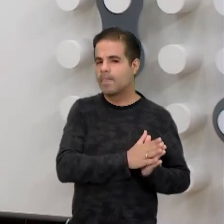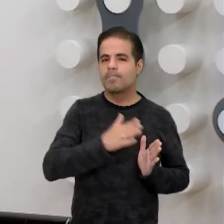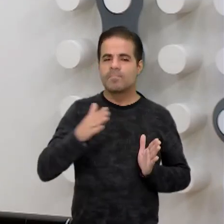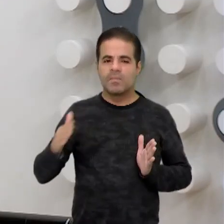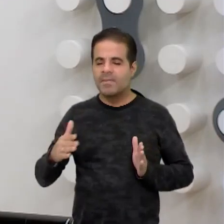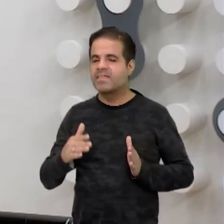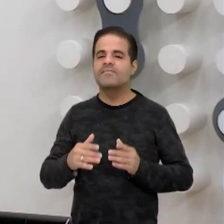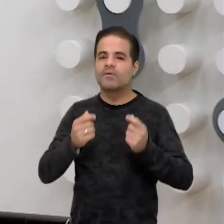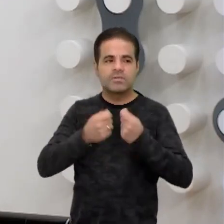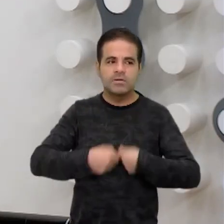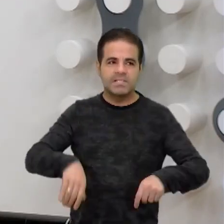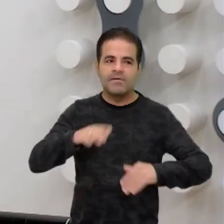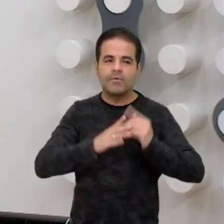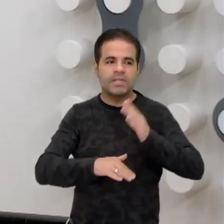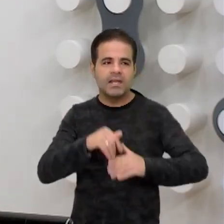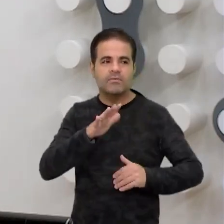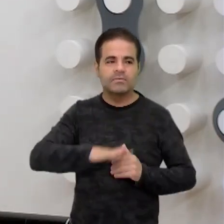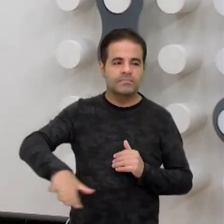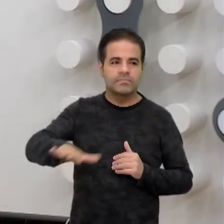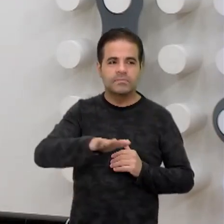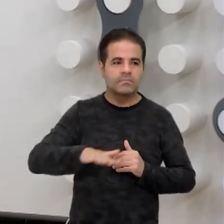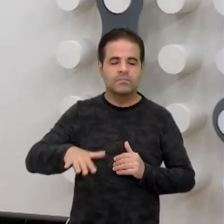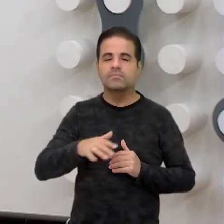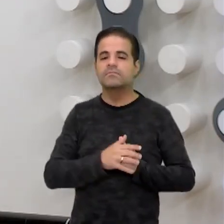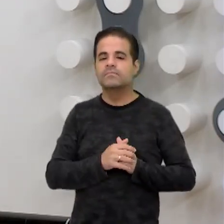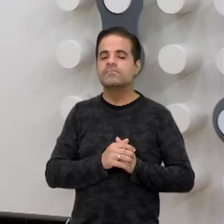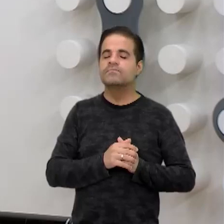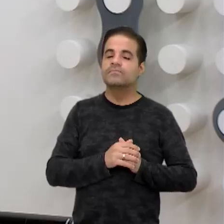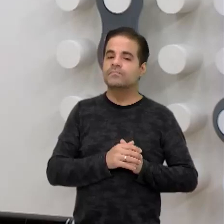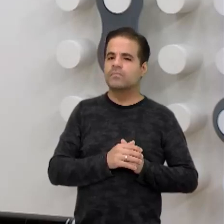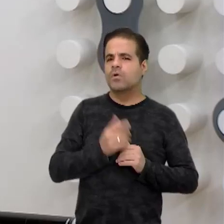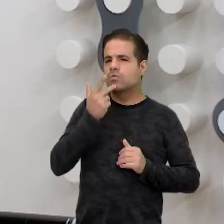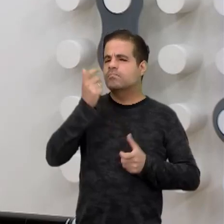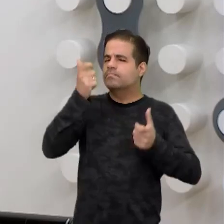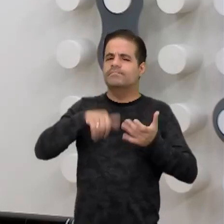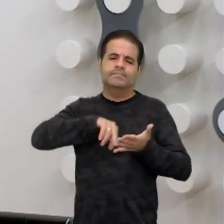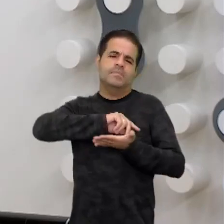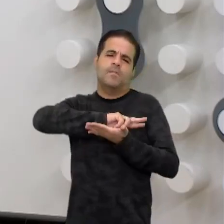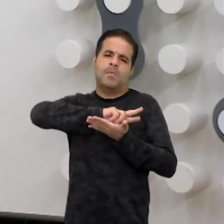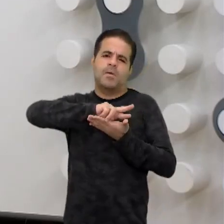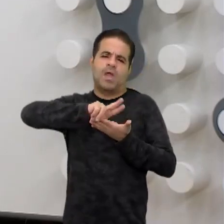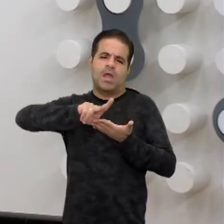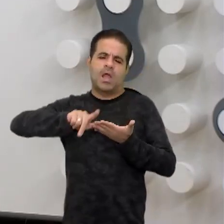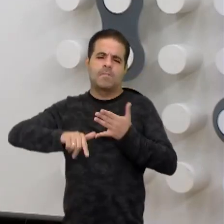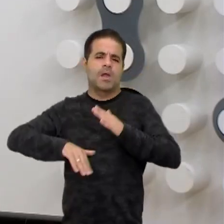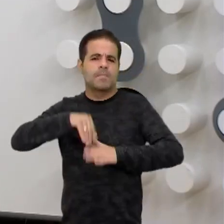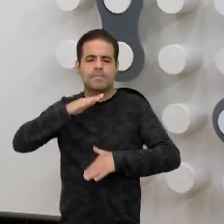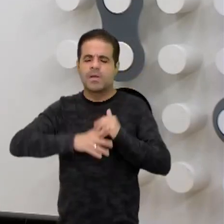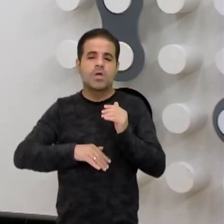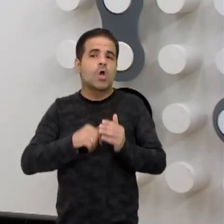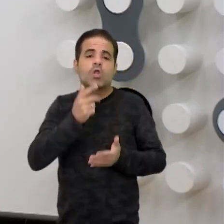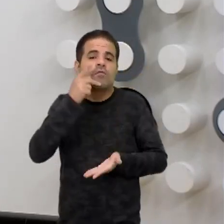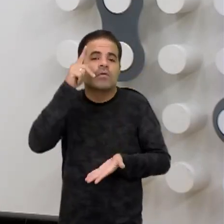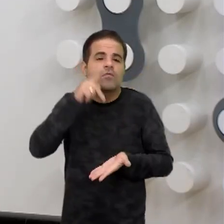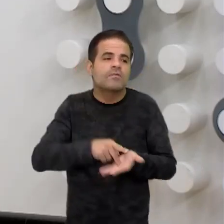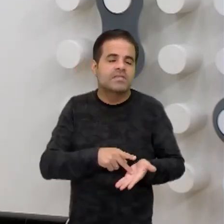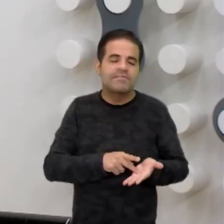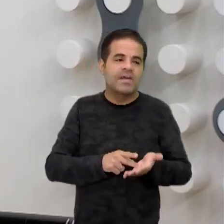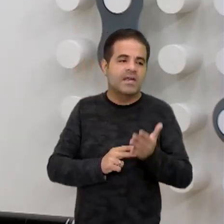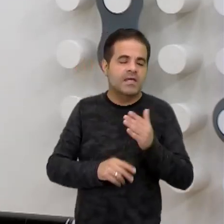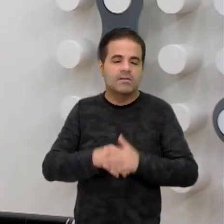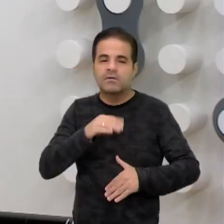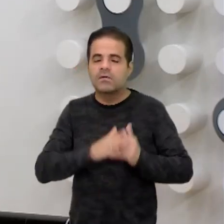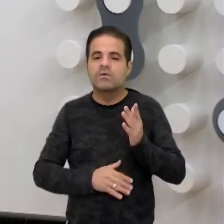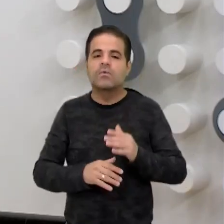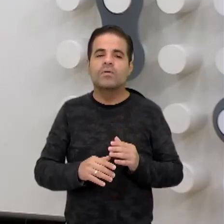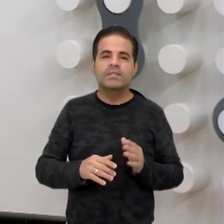ser criticada, né? Então, eu estou falando aqui de várias coisas, tá? Não estou falando nenhuma verdade absoluta aqui, tudo